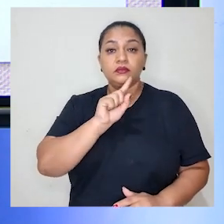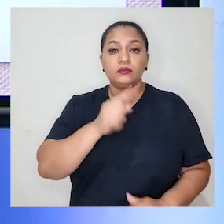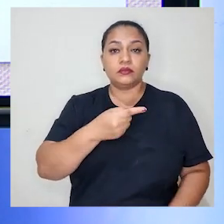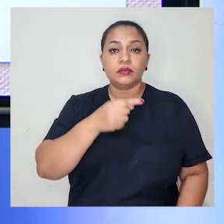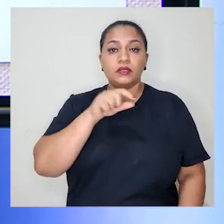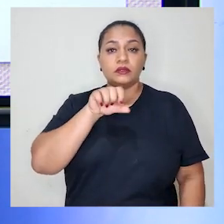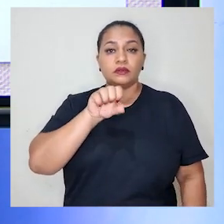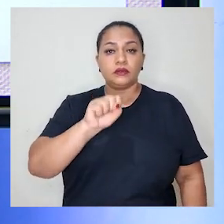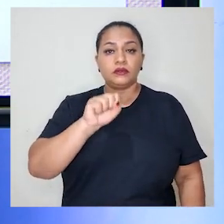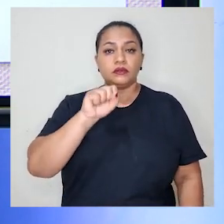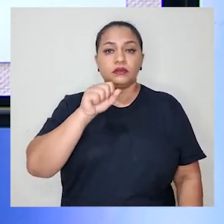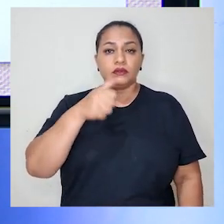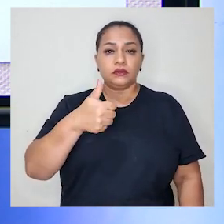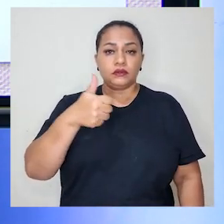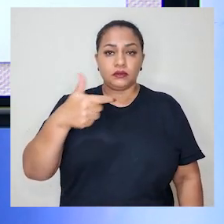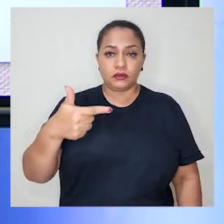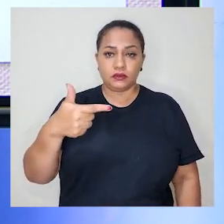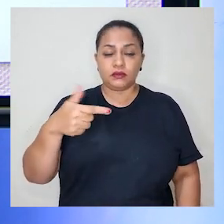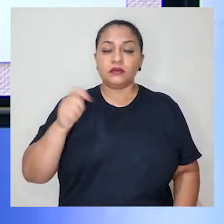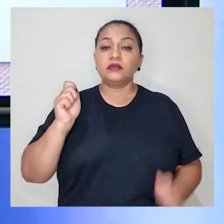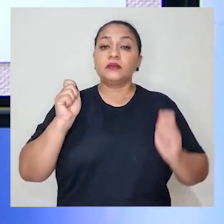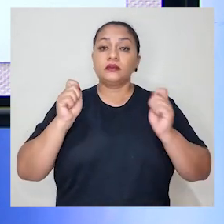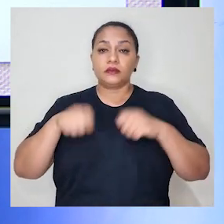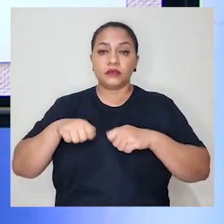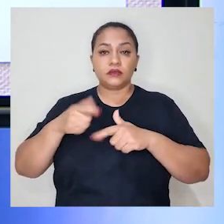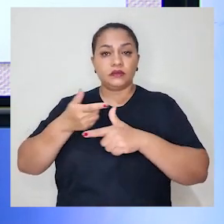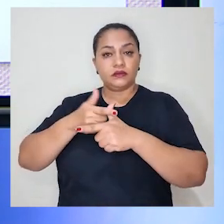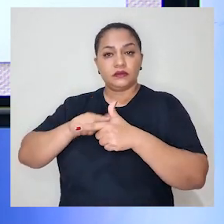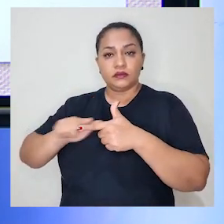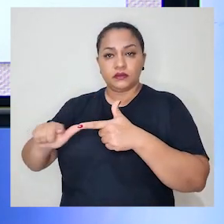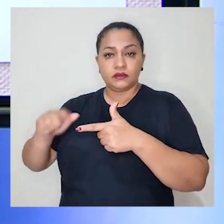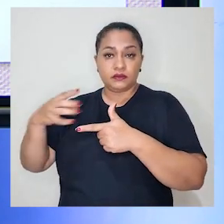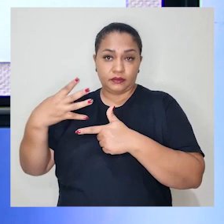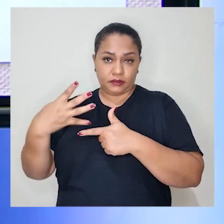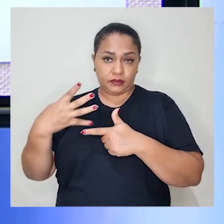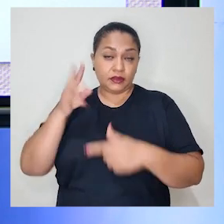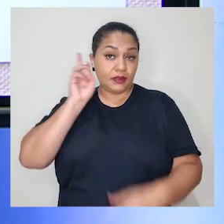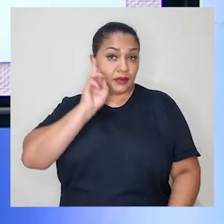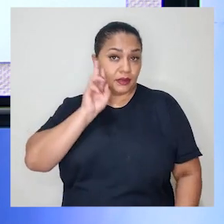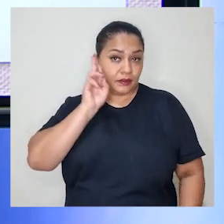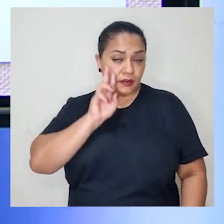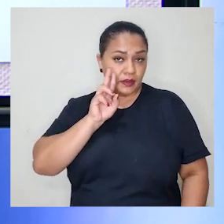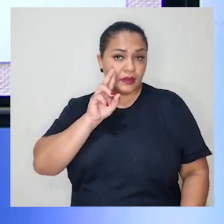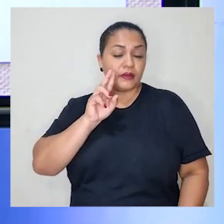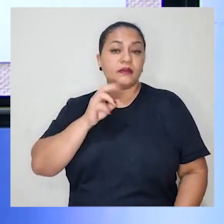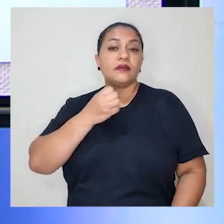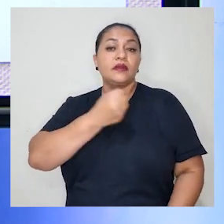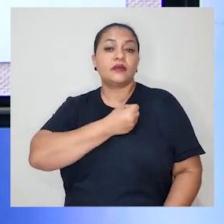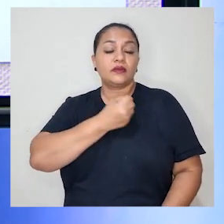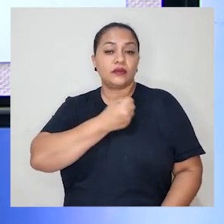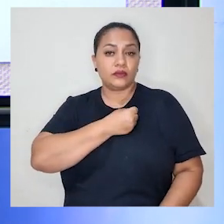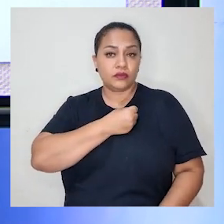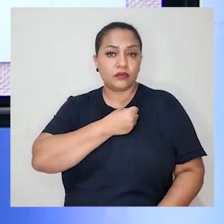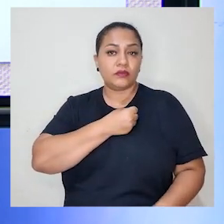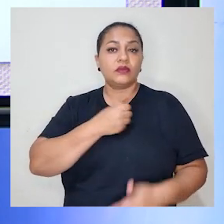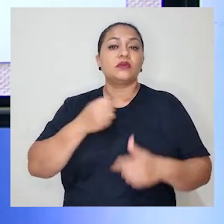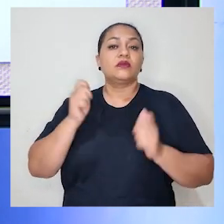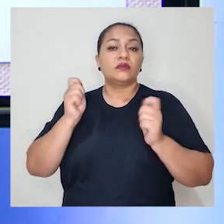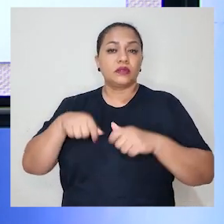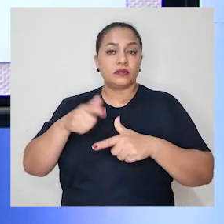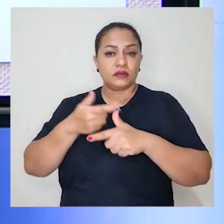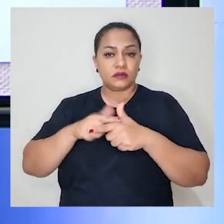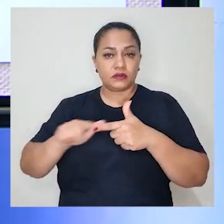é divisível por 4. Lembrando que para que um número seja divisível por 4, ele tem que terminar em